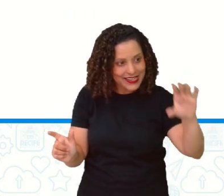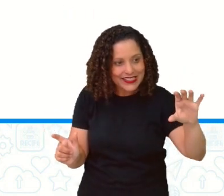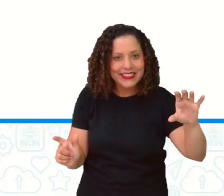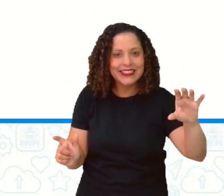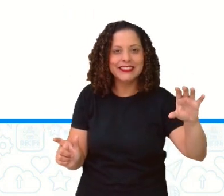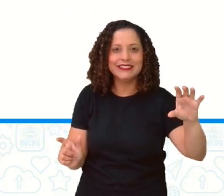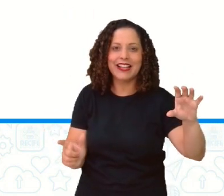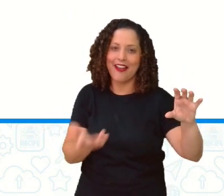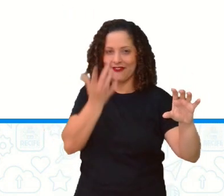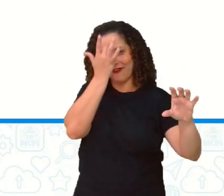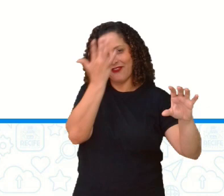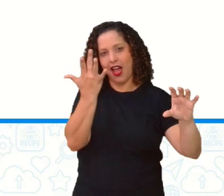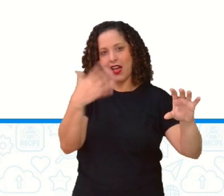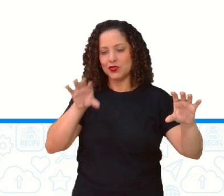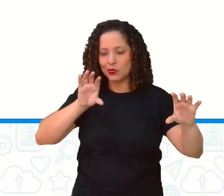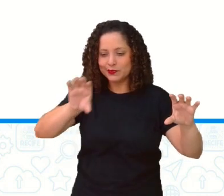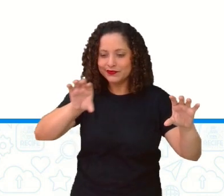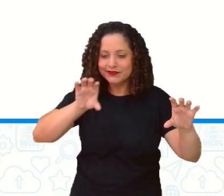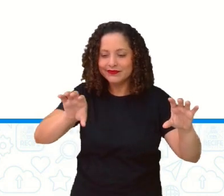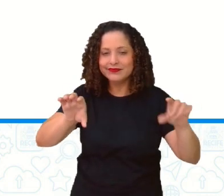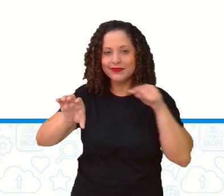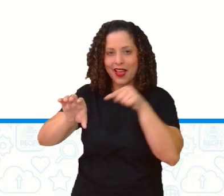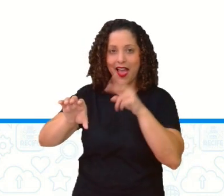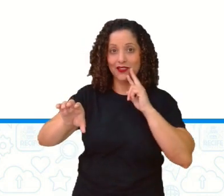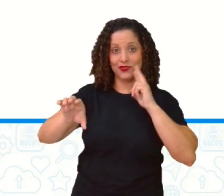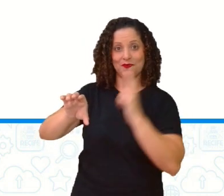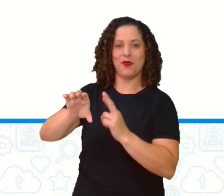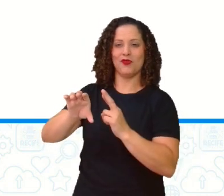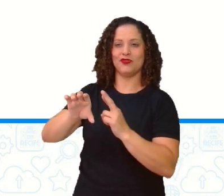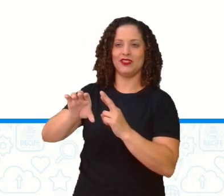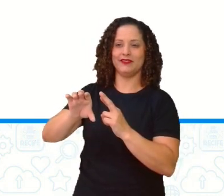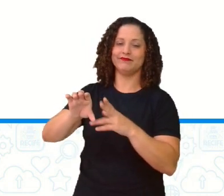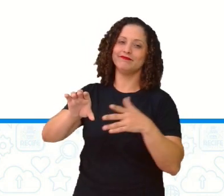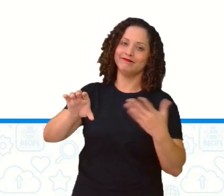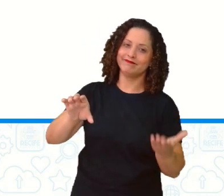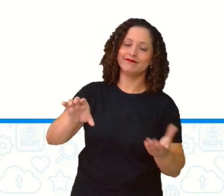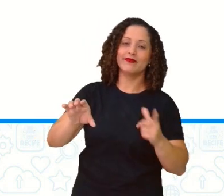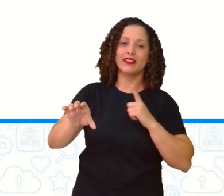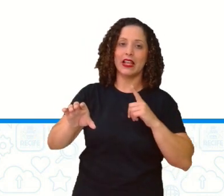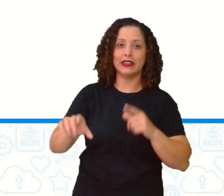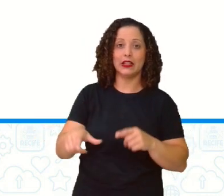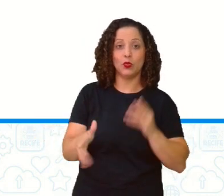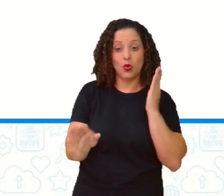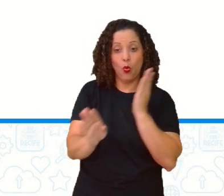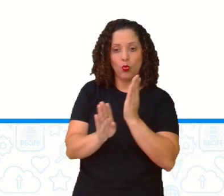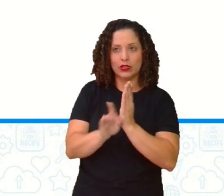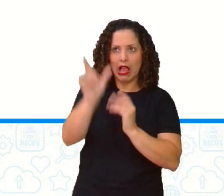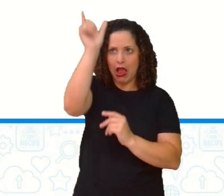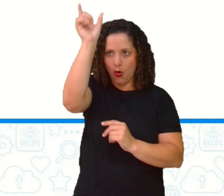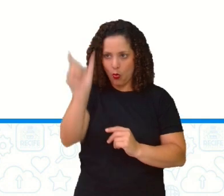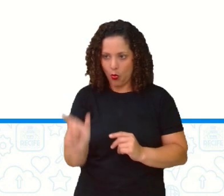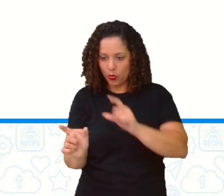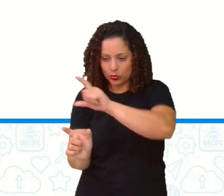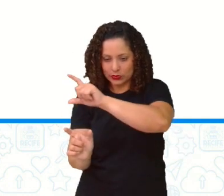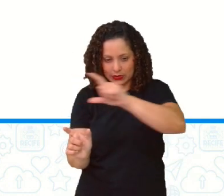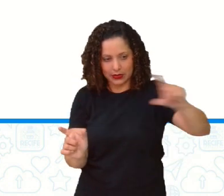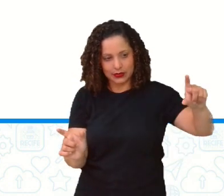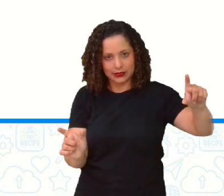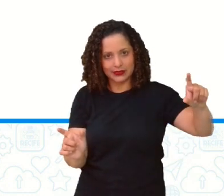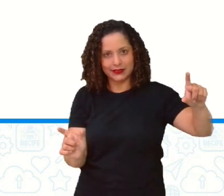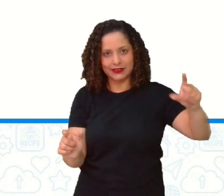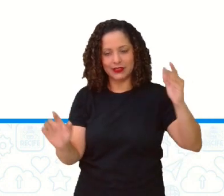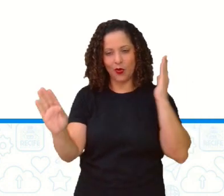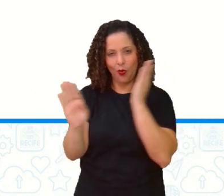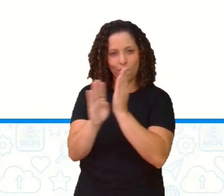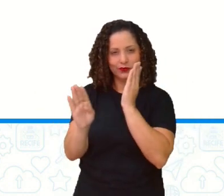bicicleta. Então, ficou fácil encontrar o resultado, né? Porque a gente está fazendo o encontro da coluna com a linha.